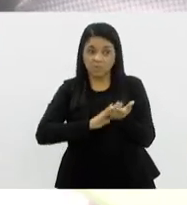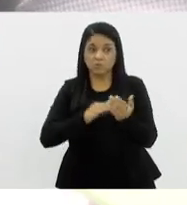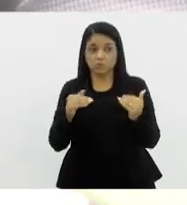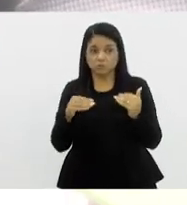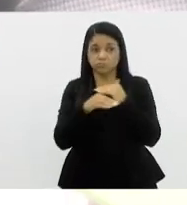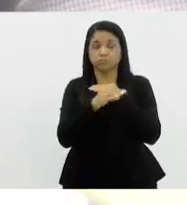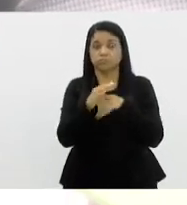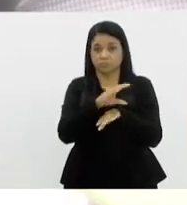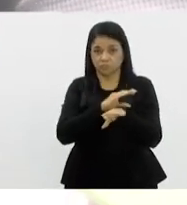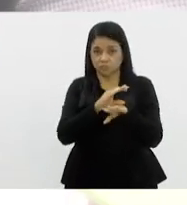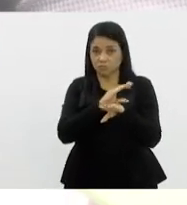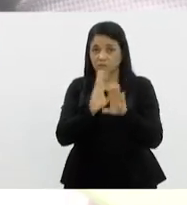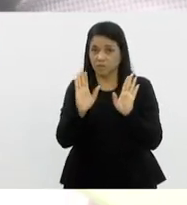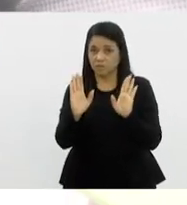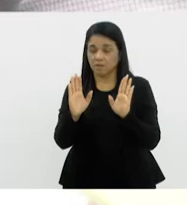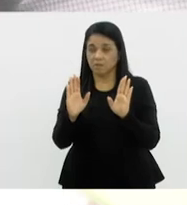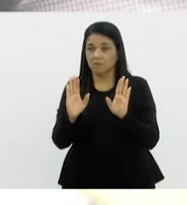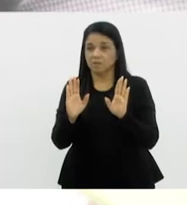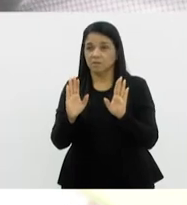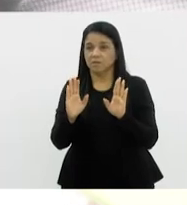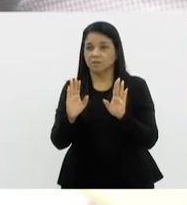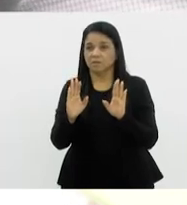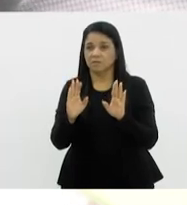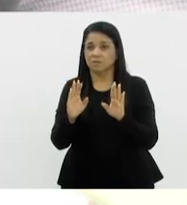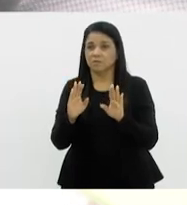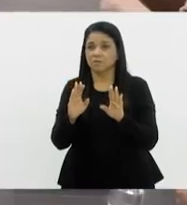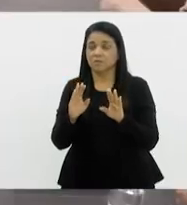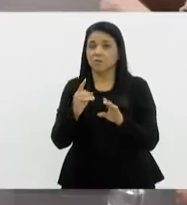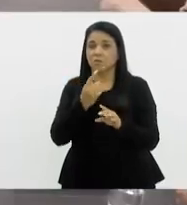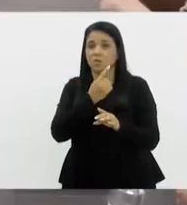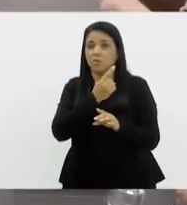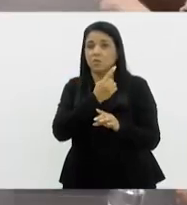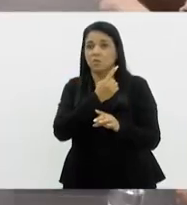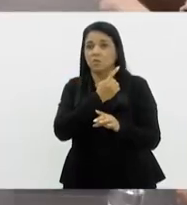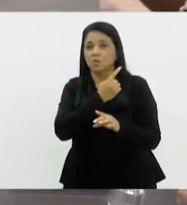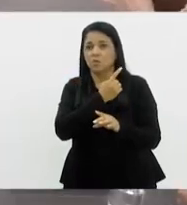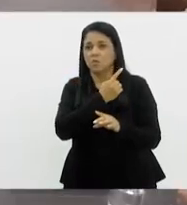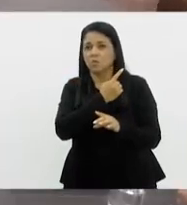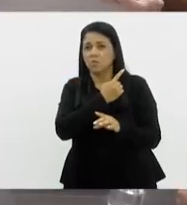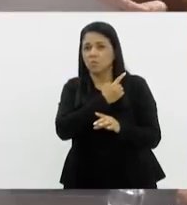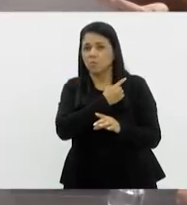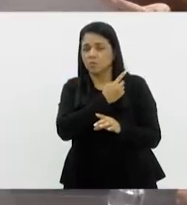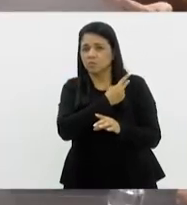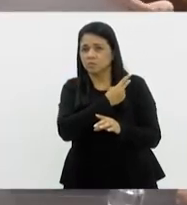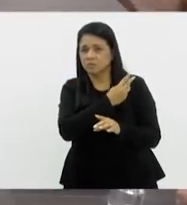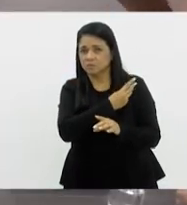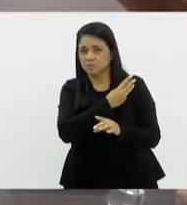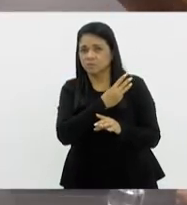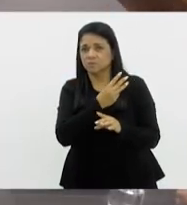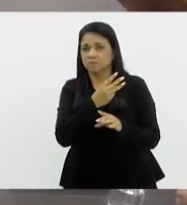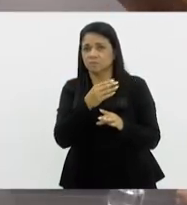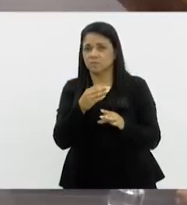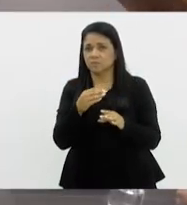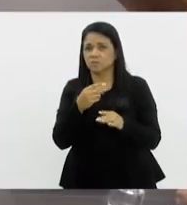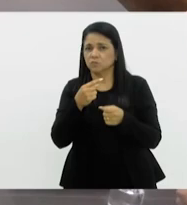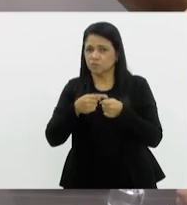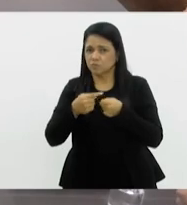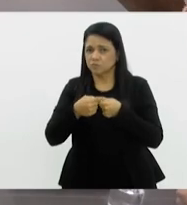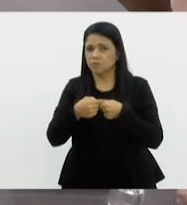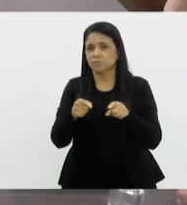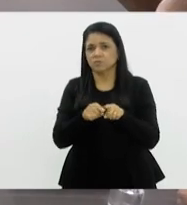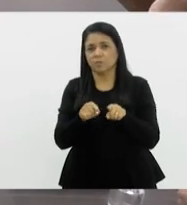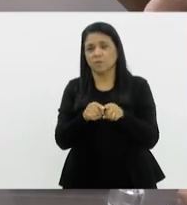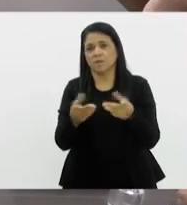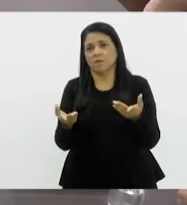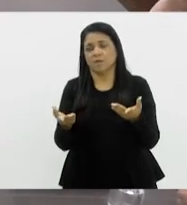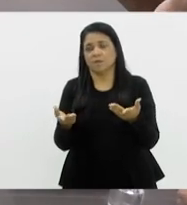pedido e para discutir... Né? O ensino fundamental a cargo dos municípios também, né? Também tem esse detalhe. É, mas,